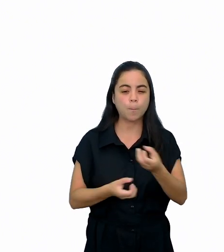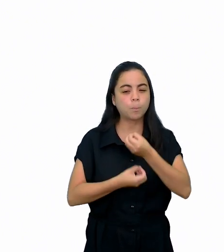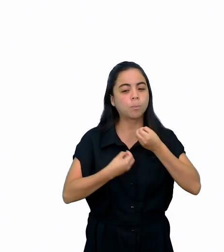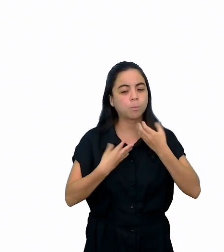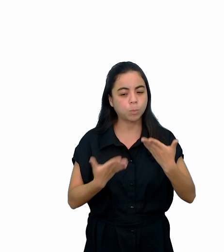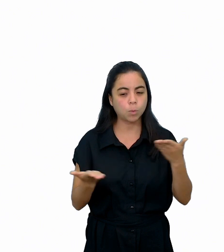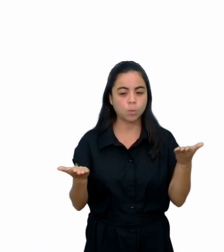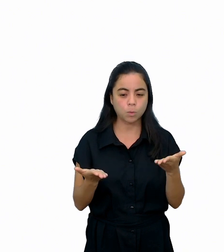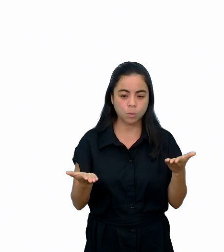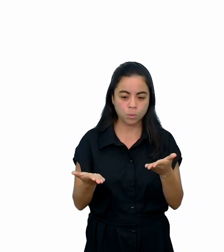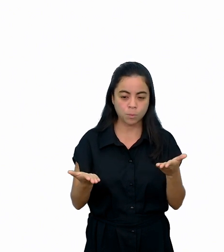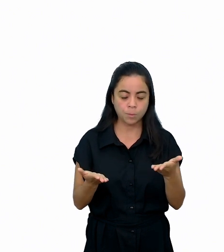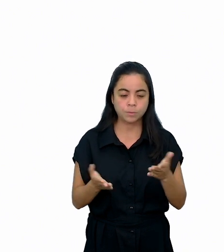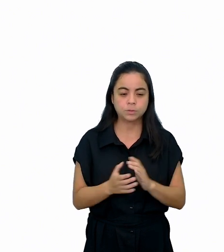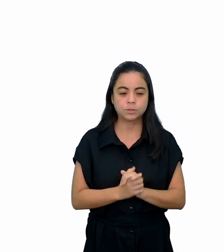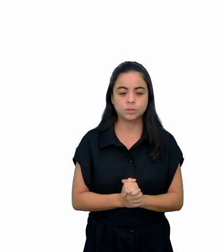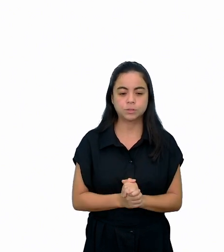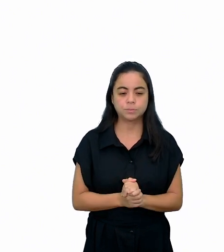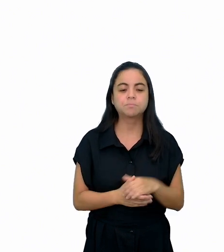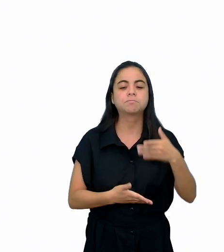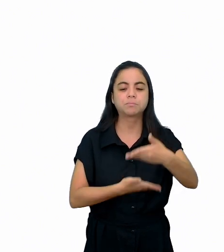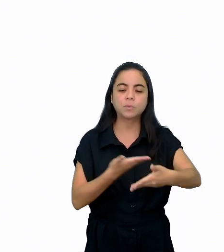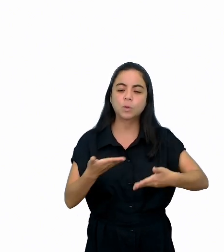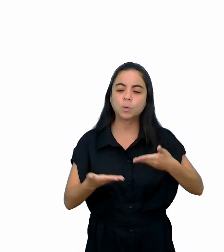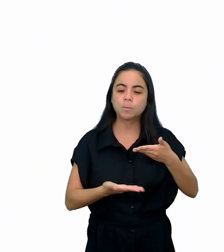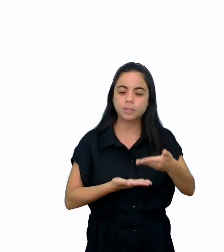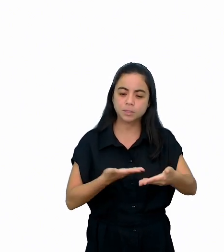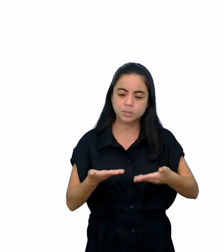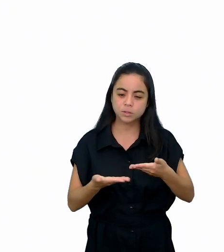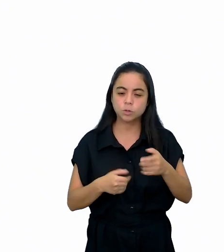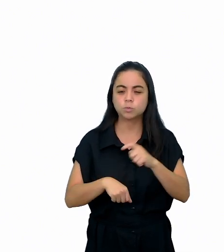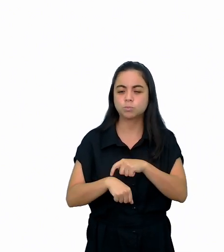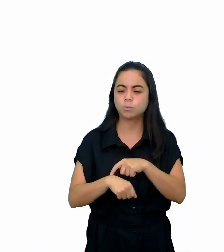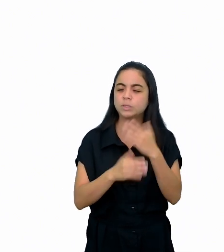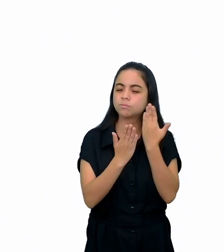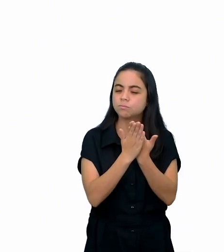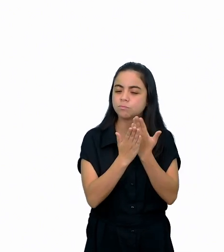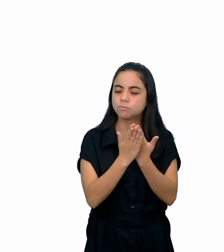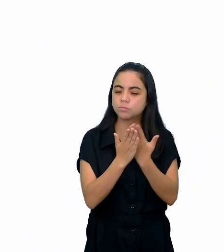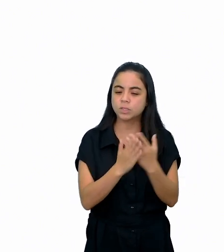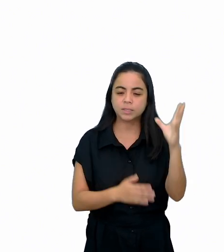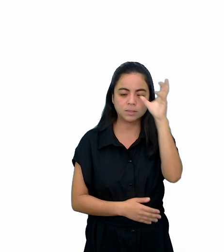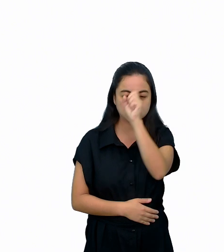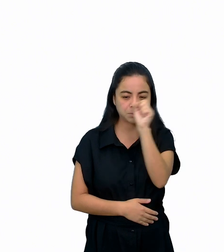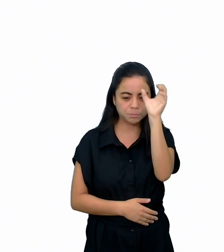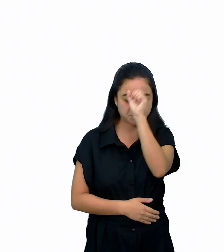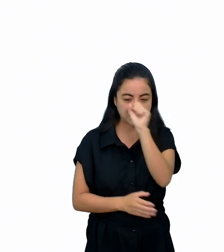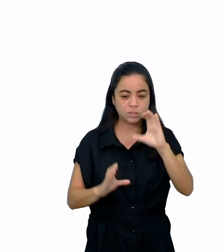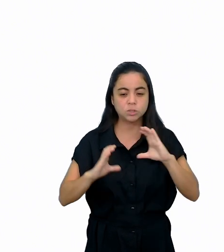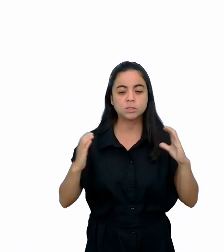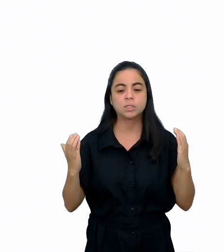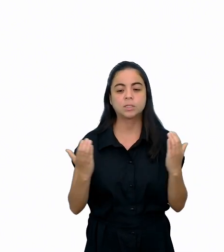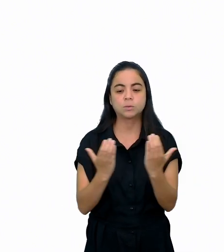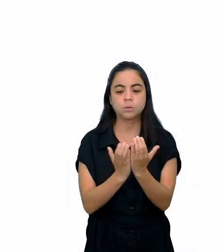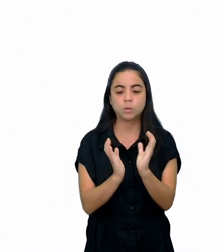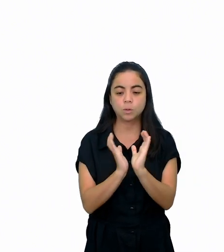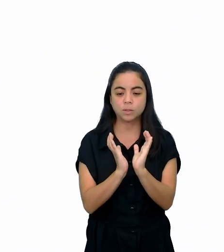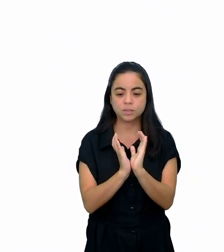estar aqui com vocês, compartilhando desse momento de estudo, de aprendizado coletivo,